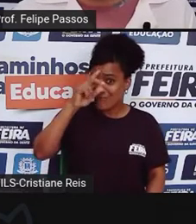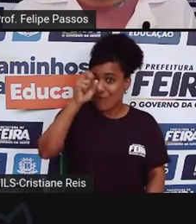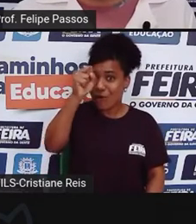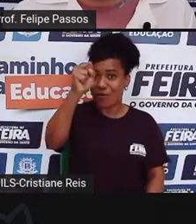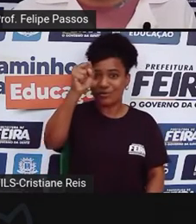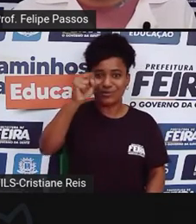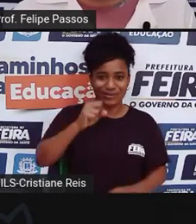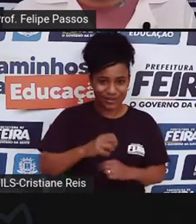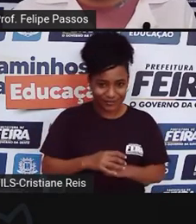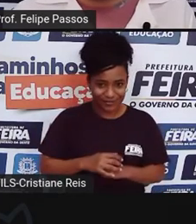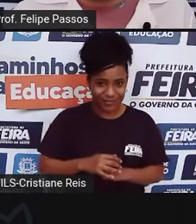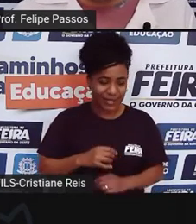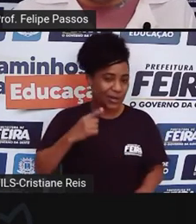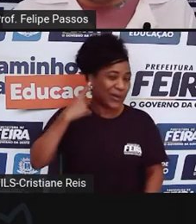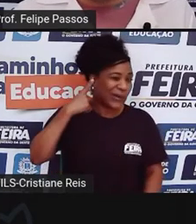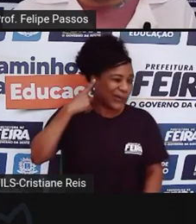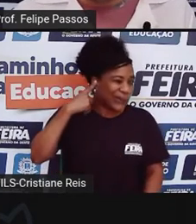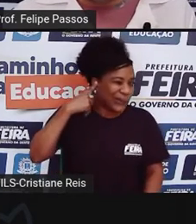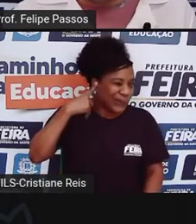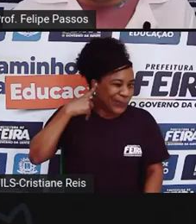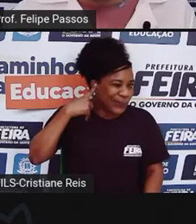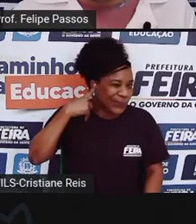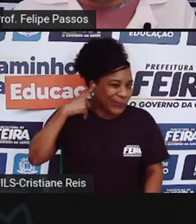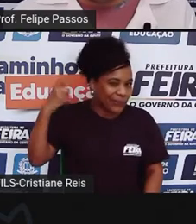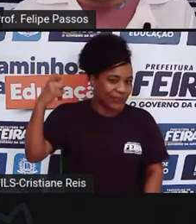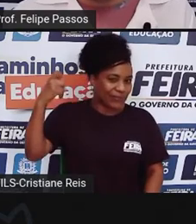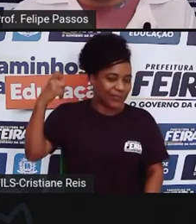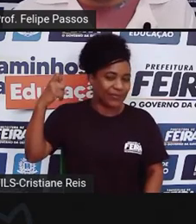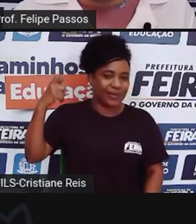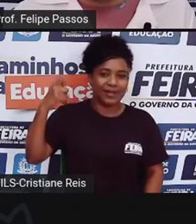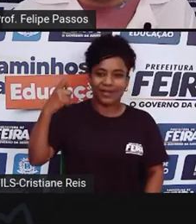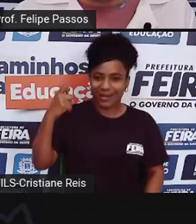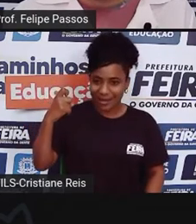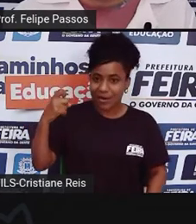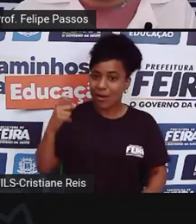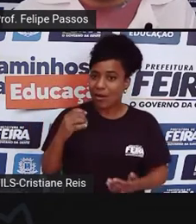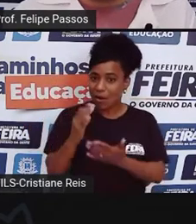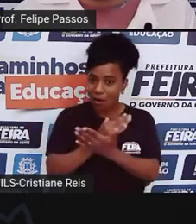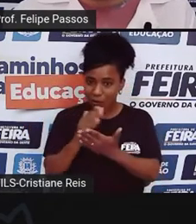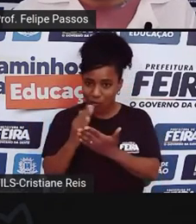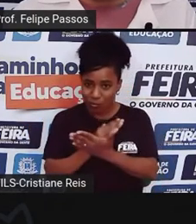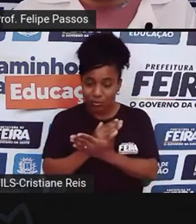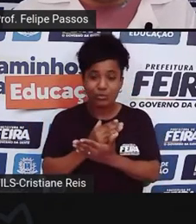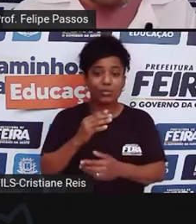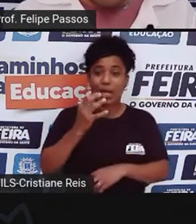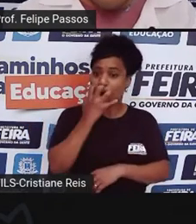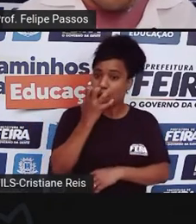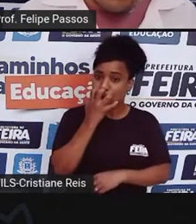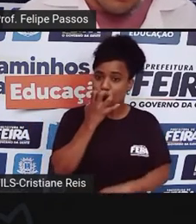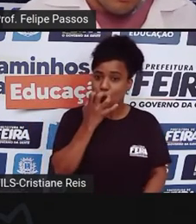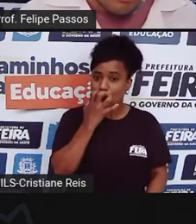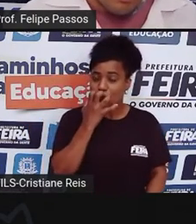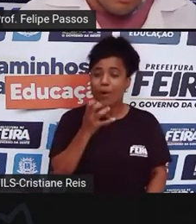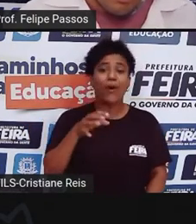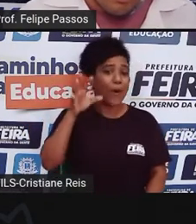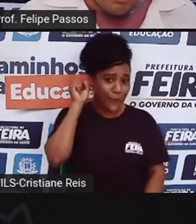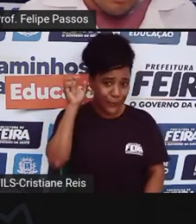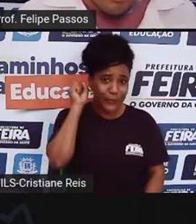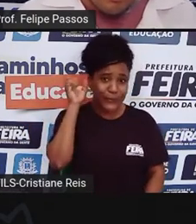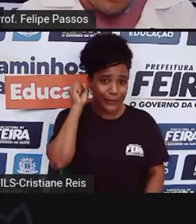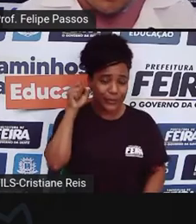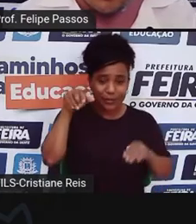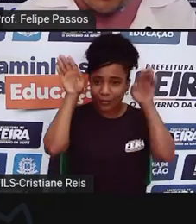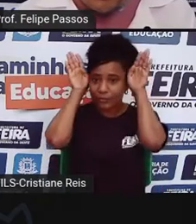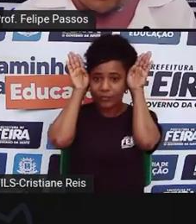agudo, que o nosso ouvido não é capaz. Mas o cachorro, o morcego, outros golfinhos, outros animais escutam.